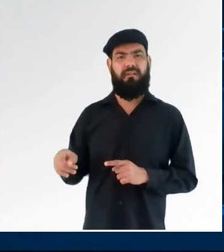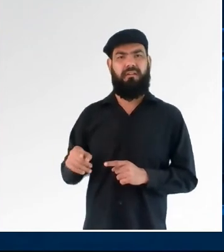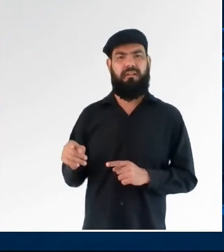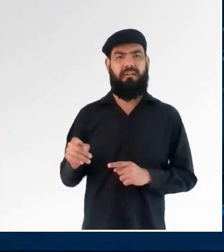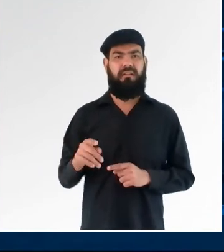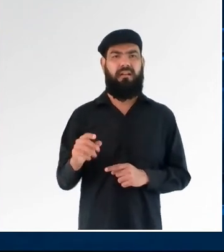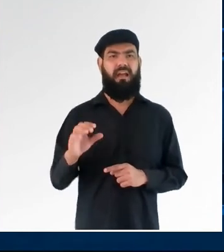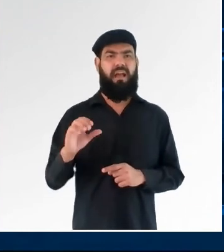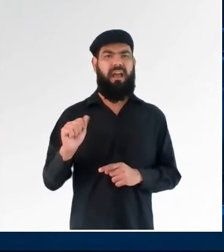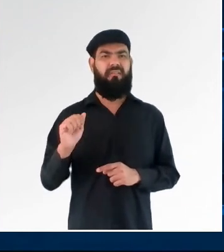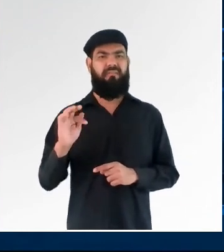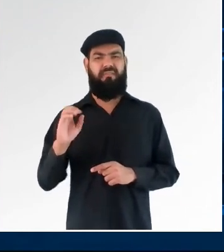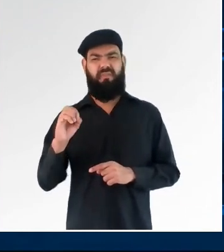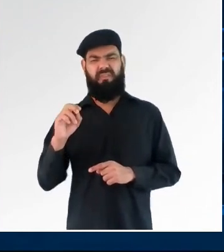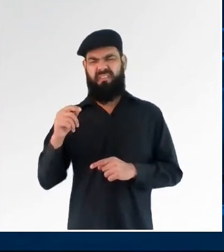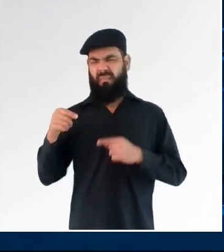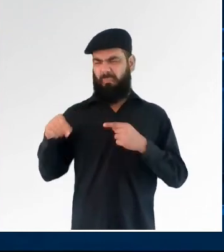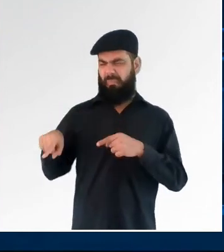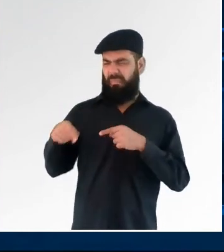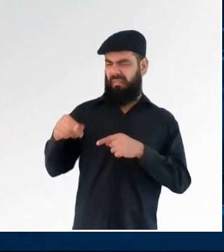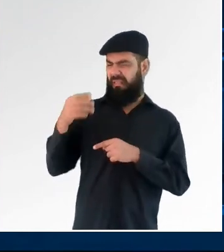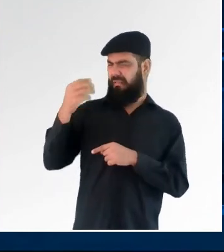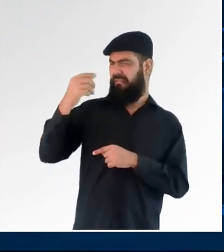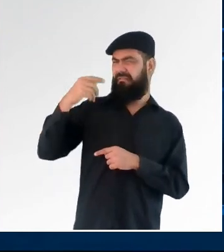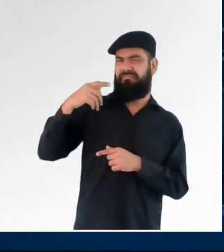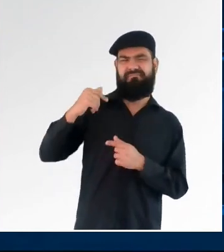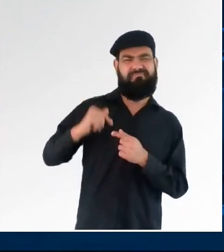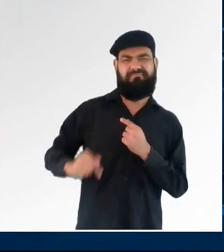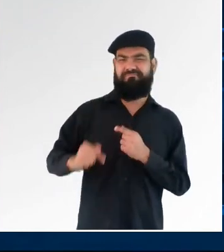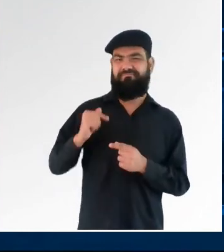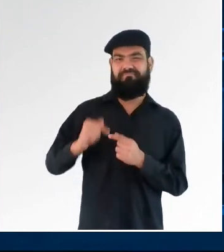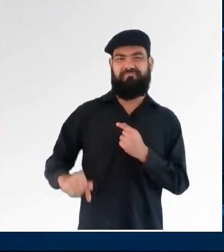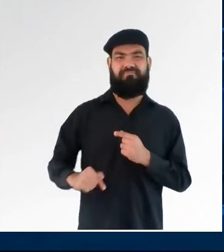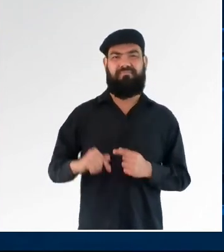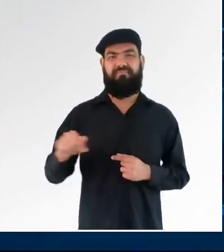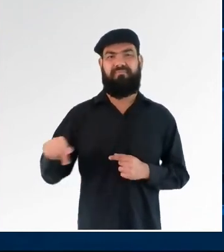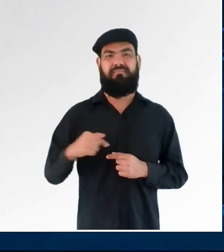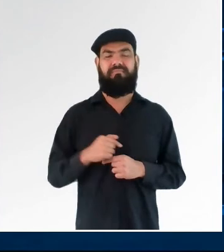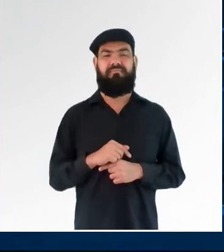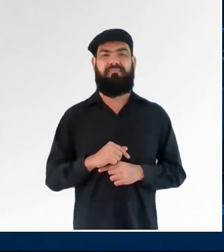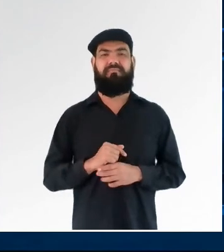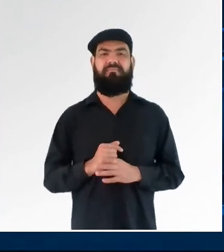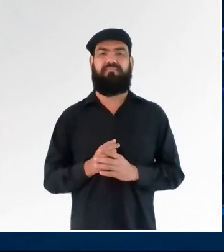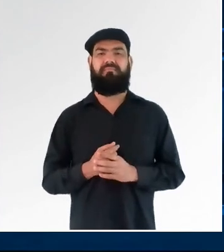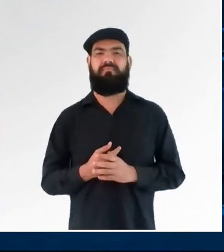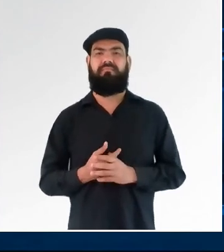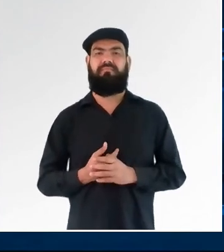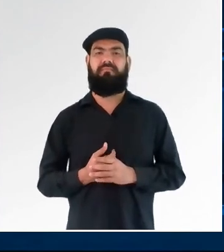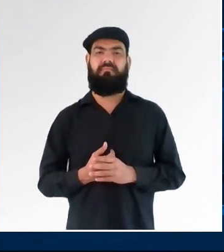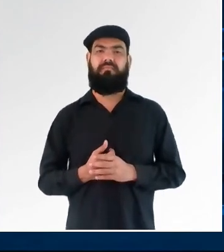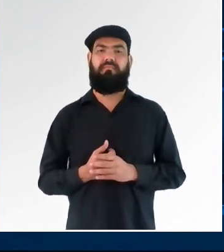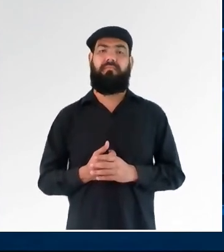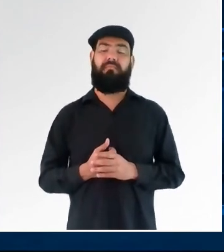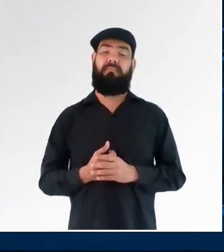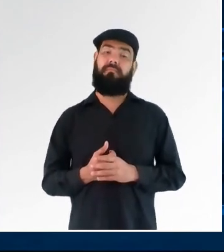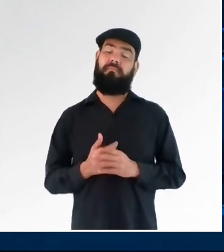uma palavra cafona, mas tudo bem, o cara utilizou aqui, ó. Então era uma estética cafona, mas